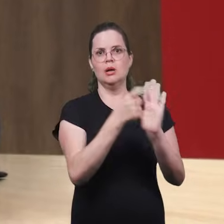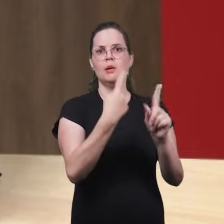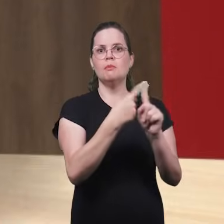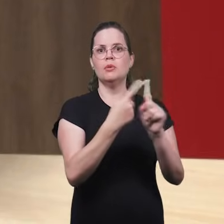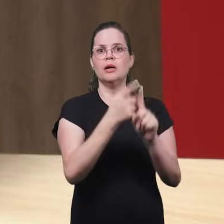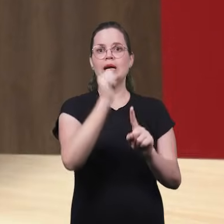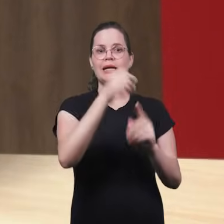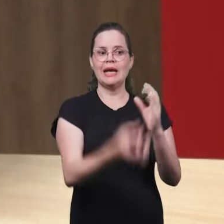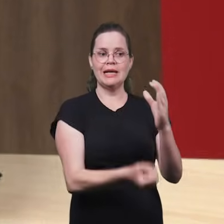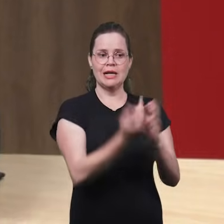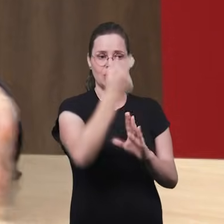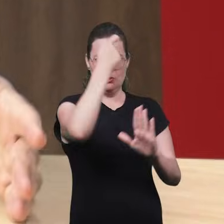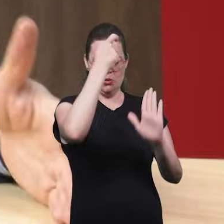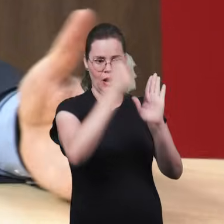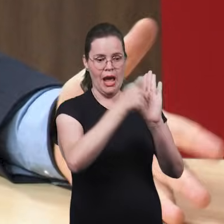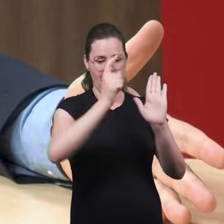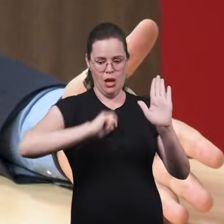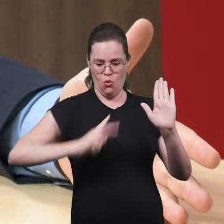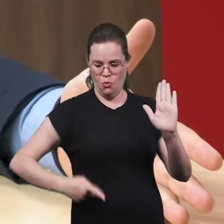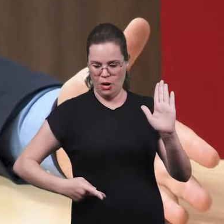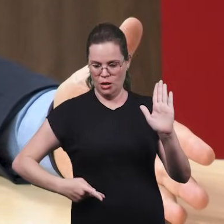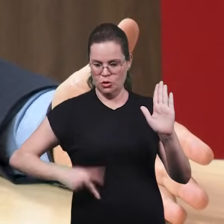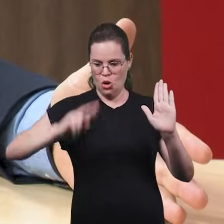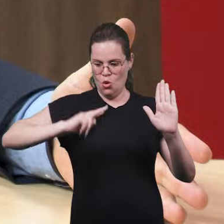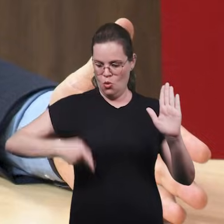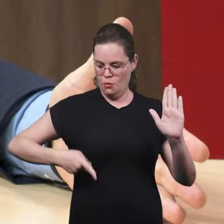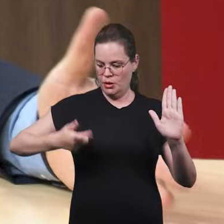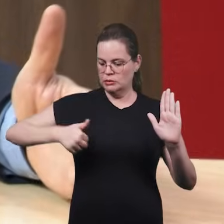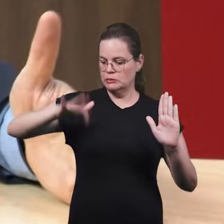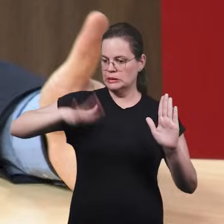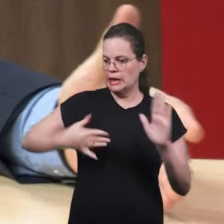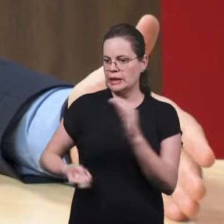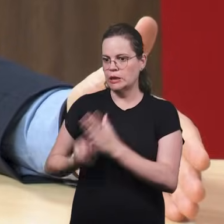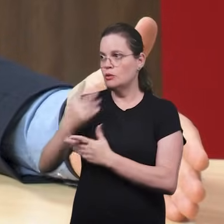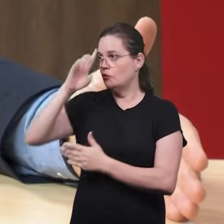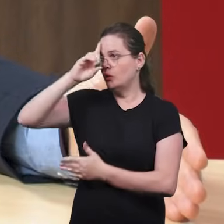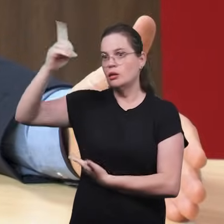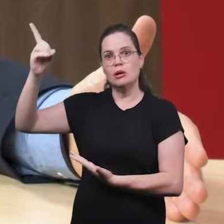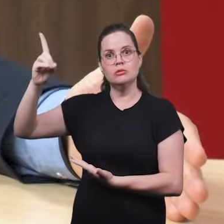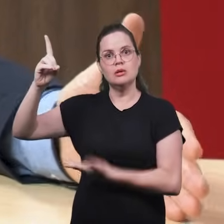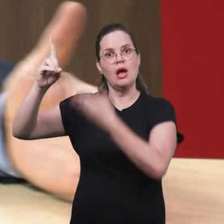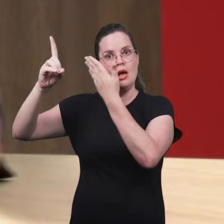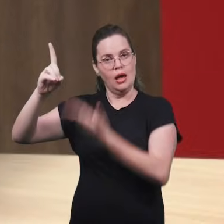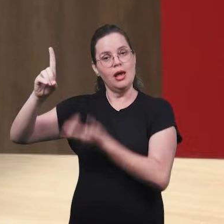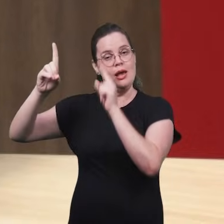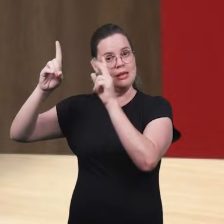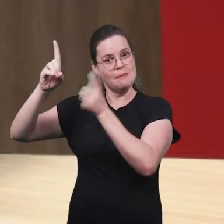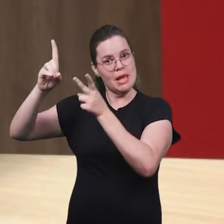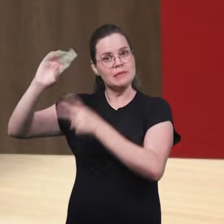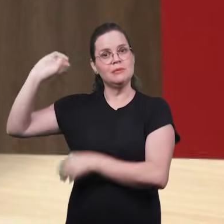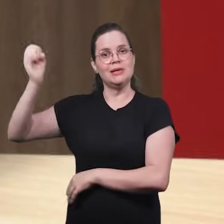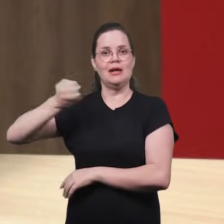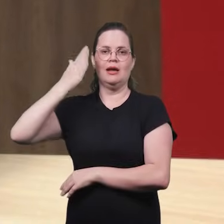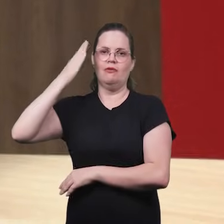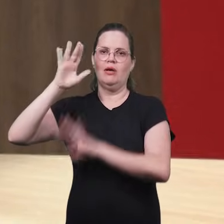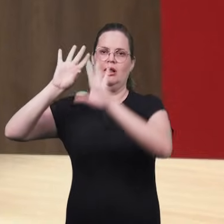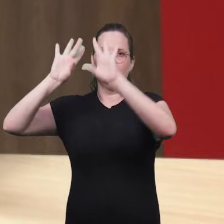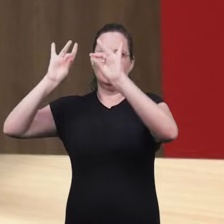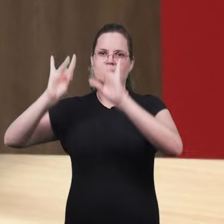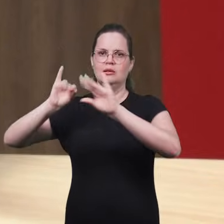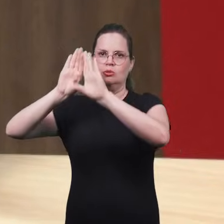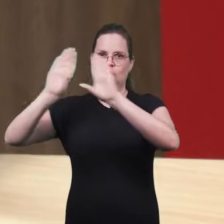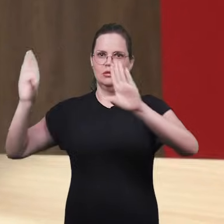da inteligência humana que criou a inteligência artificial foi Deus. E é desse Deus que vem a revelação.